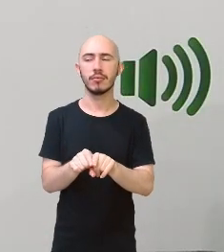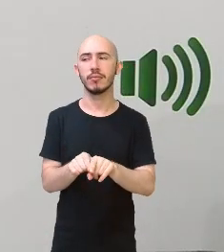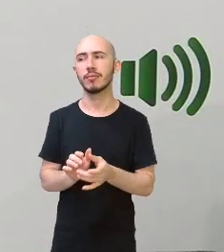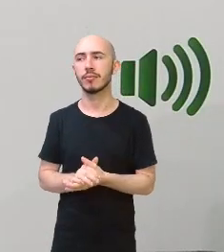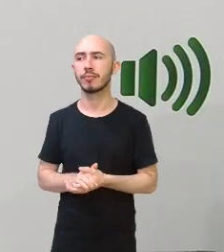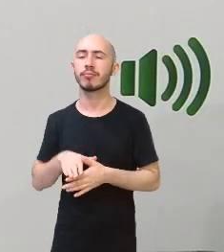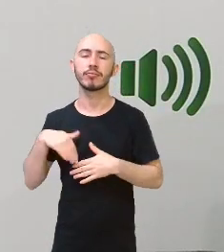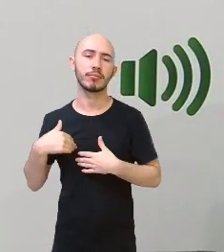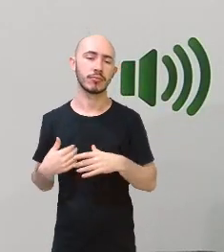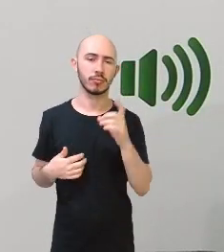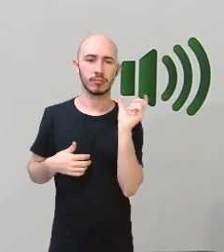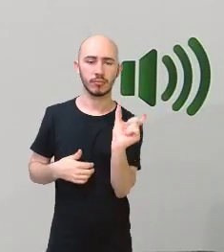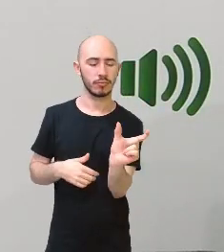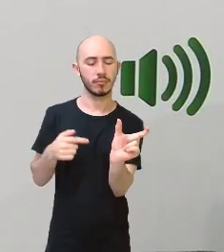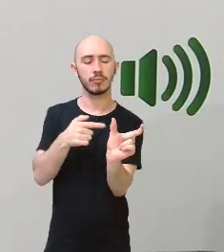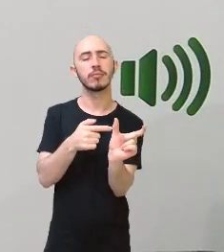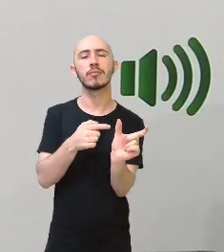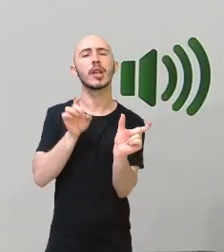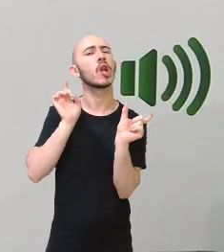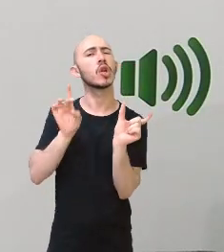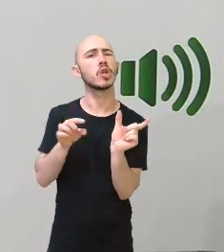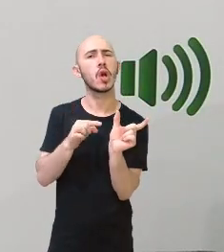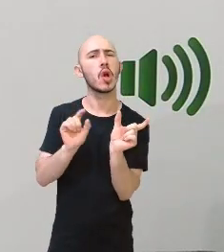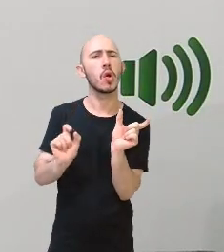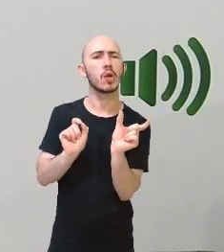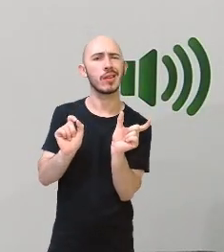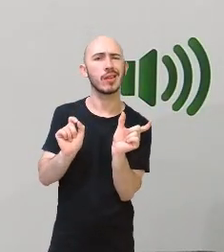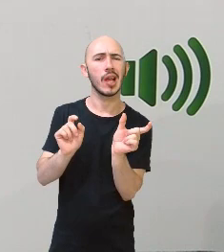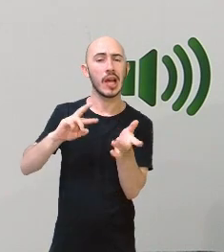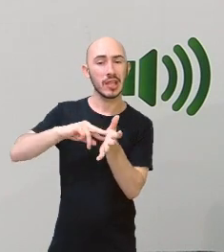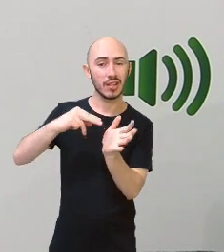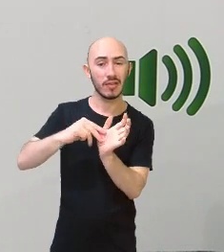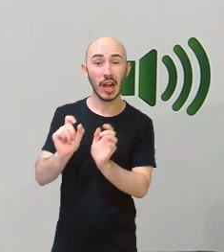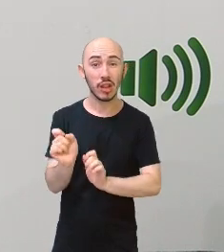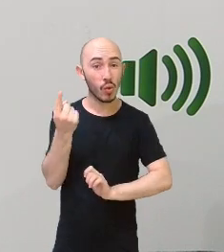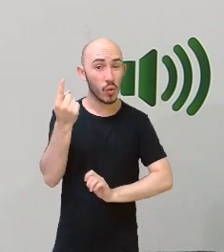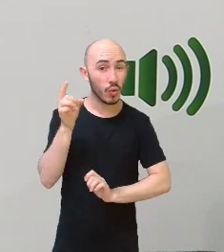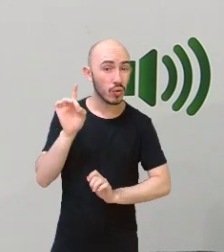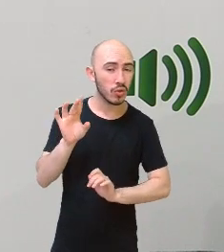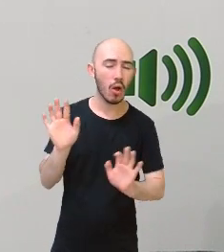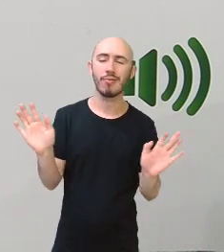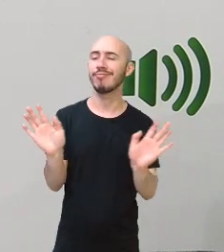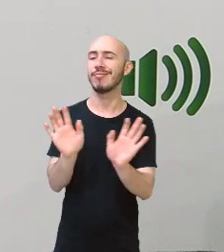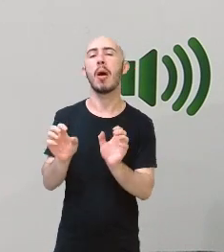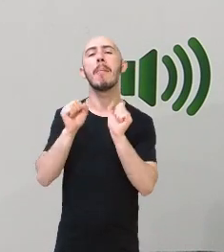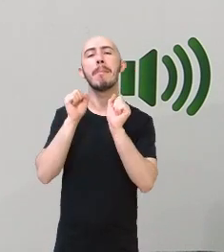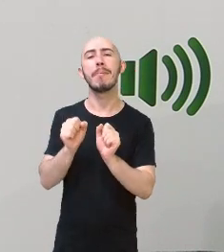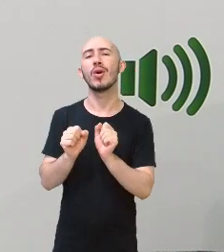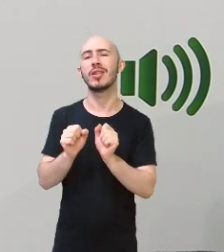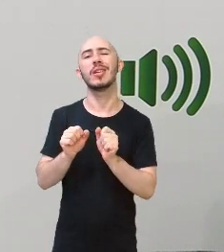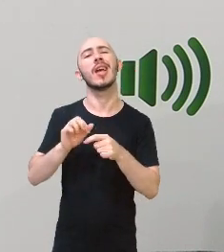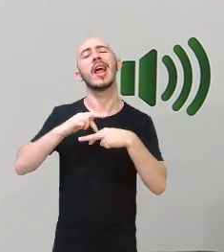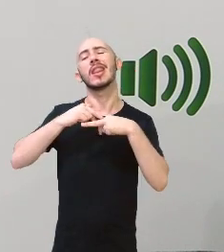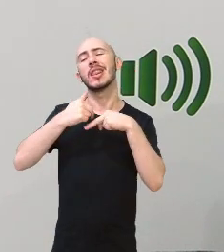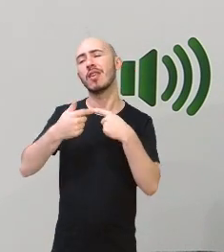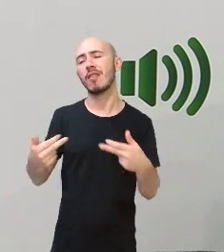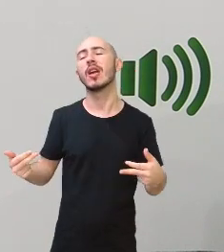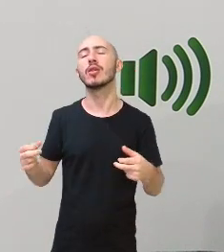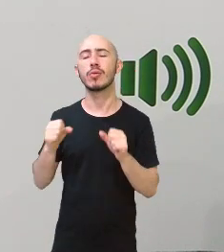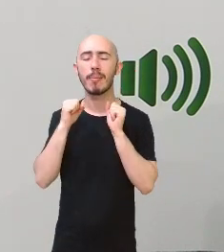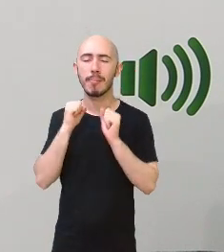uma palavra somente, ela não tem apenas um significado, certo? Uma palavra, ela pode ter